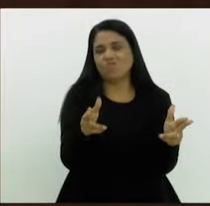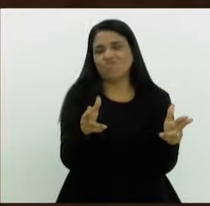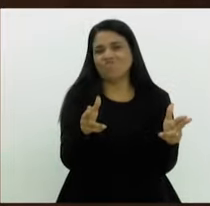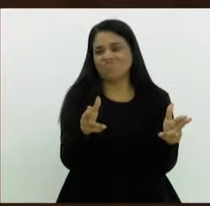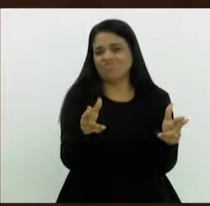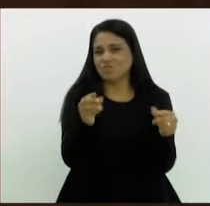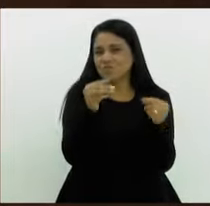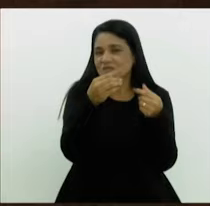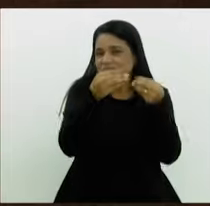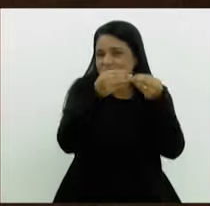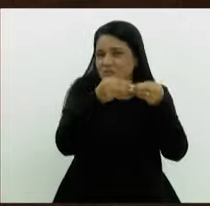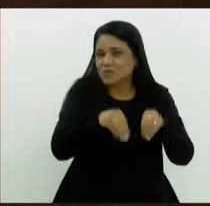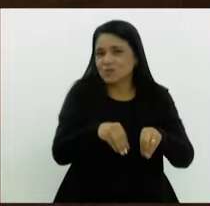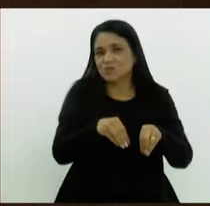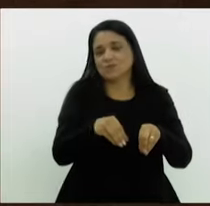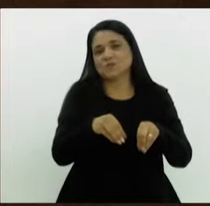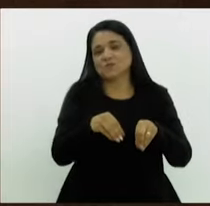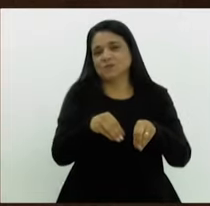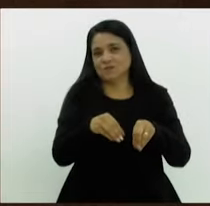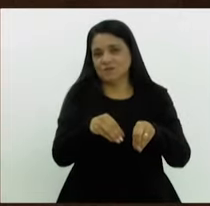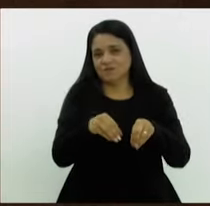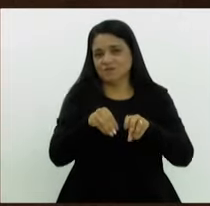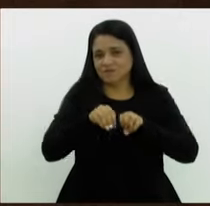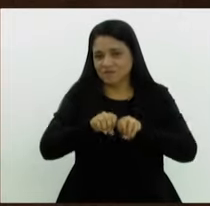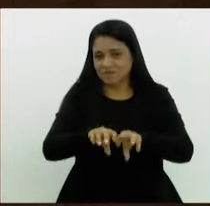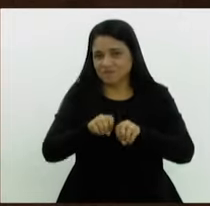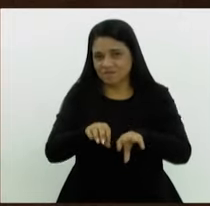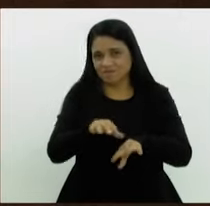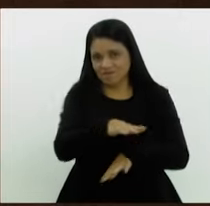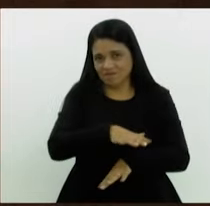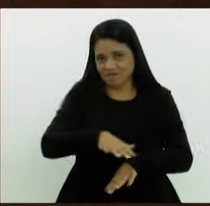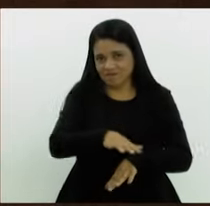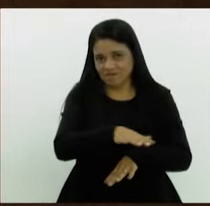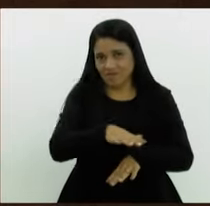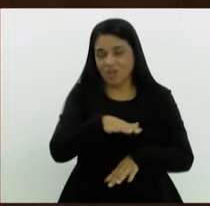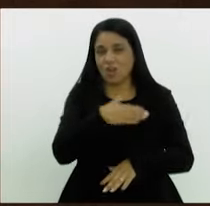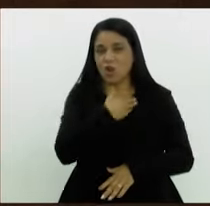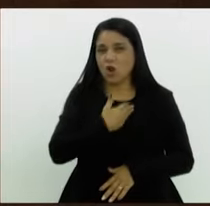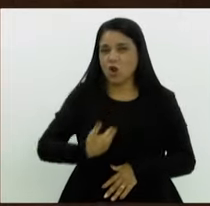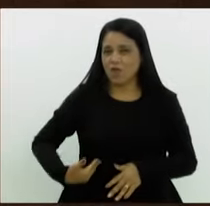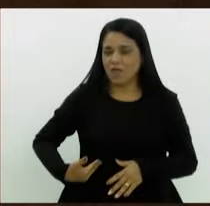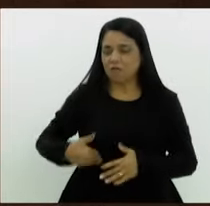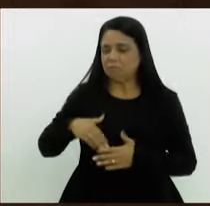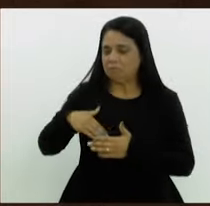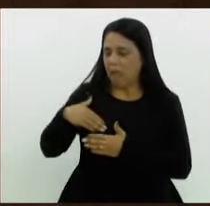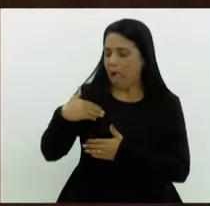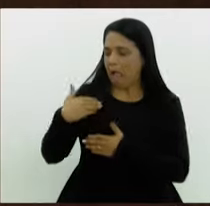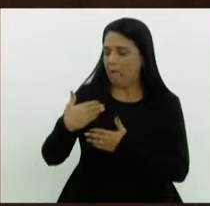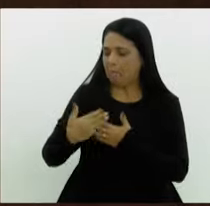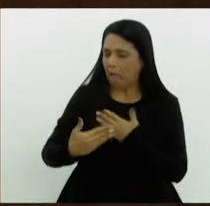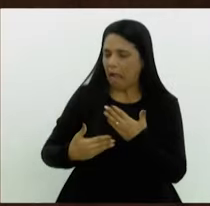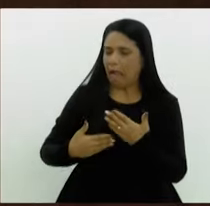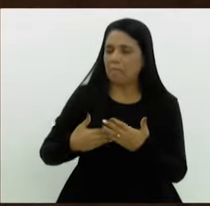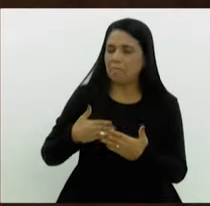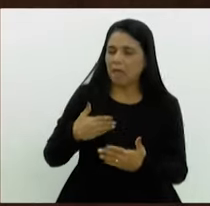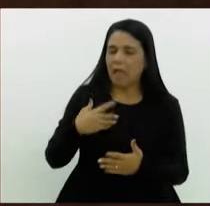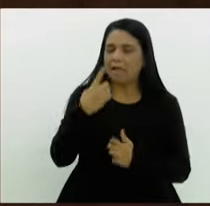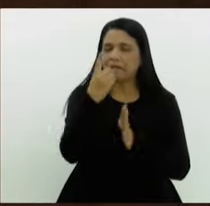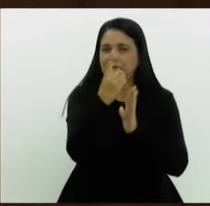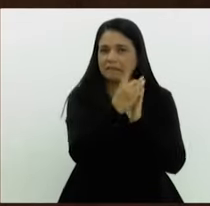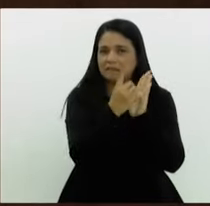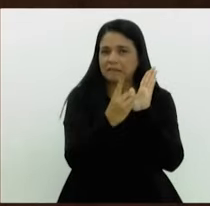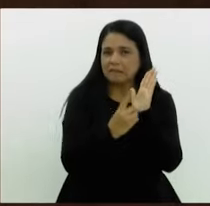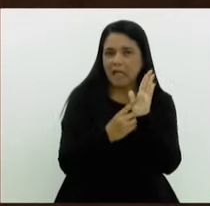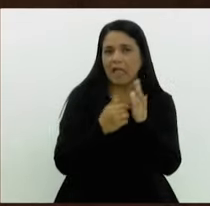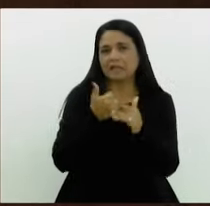educação que sempre foi postergada, governo após governo, décadas e